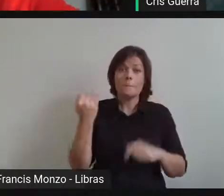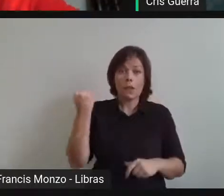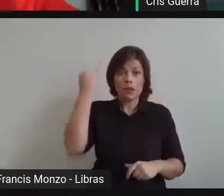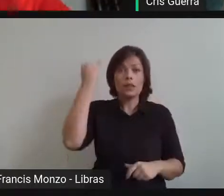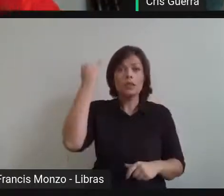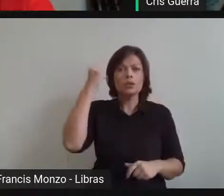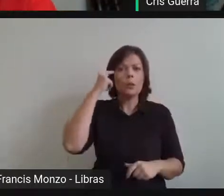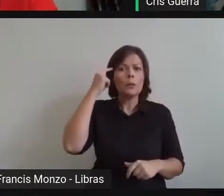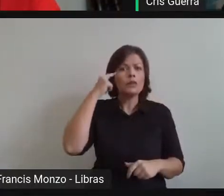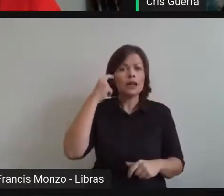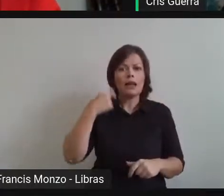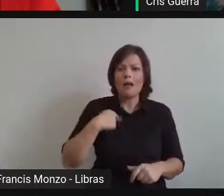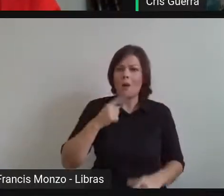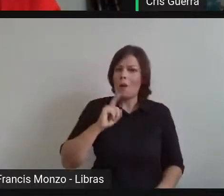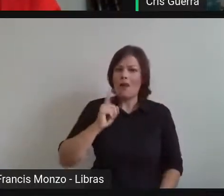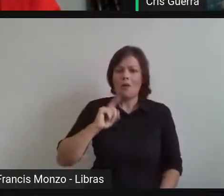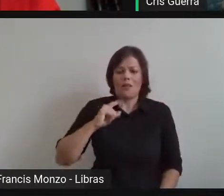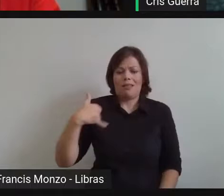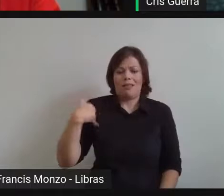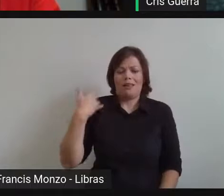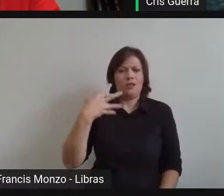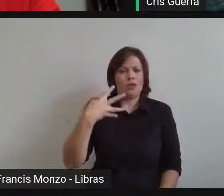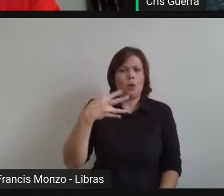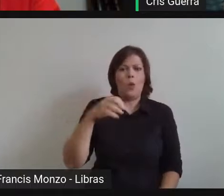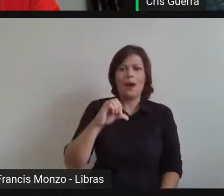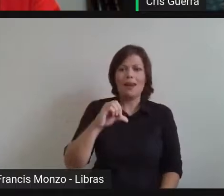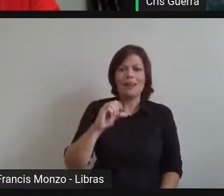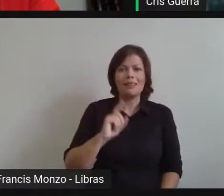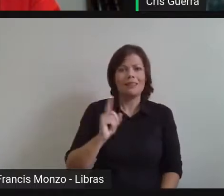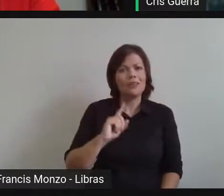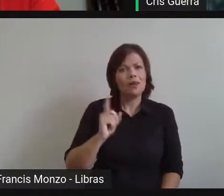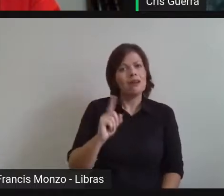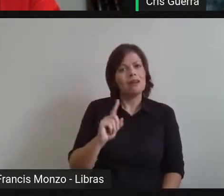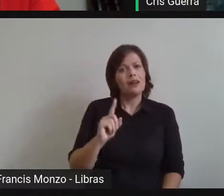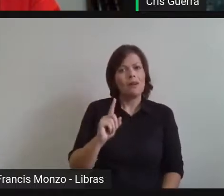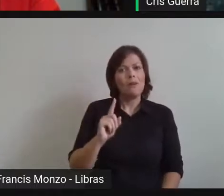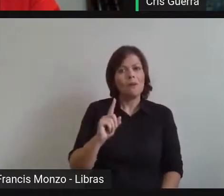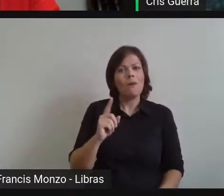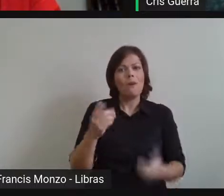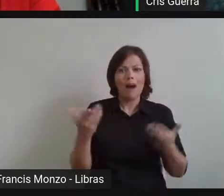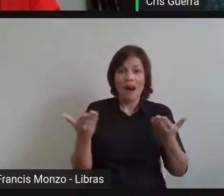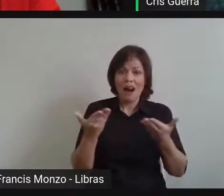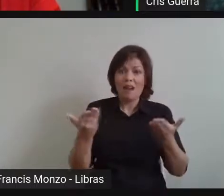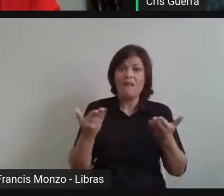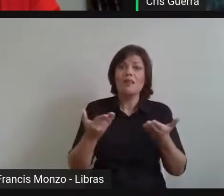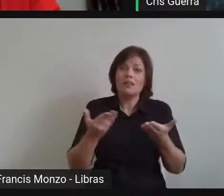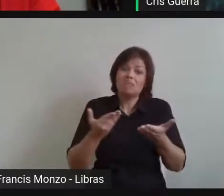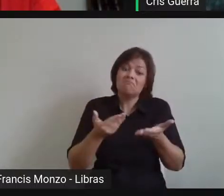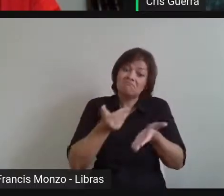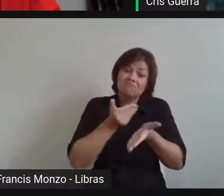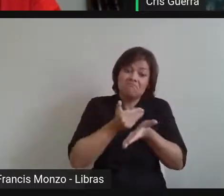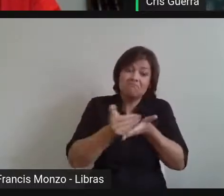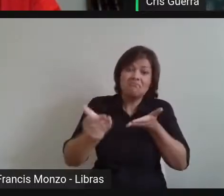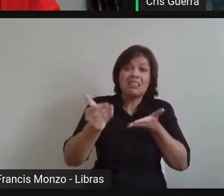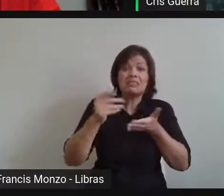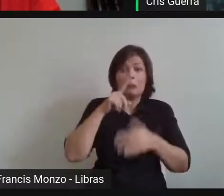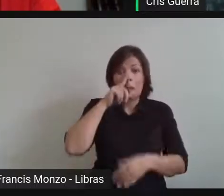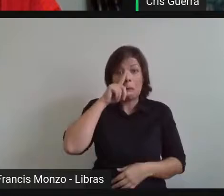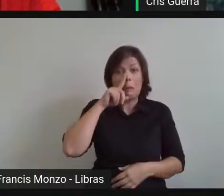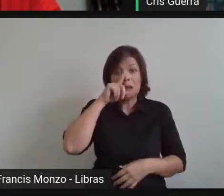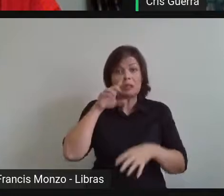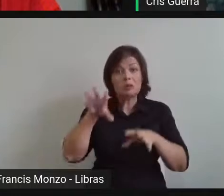mais 49, né? A gente, quando envelhece, a gente fica mais vulnerável. Então, eu acho importante a